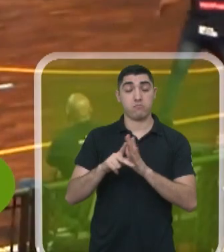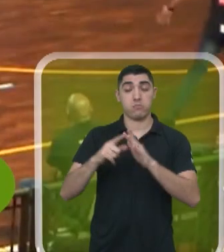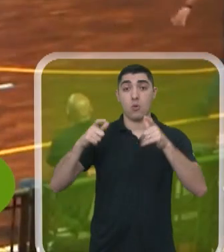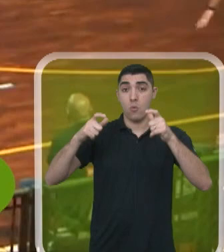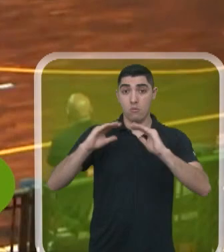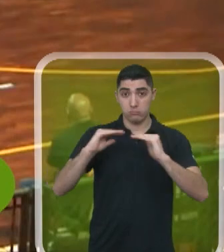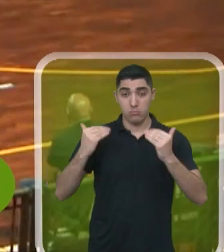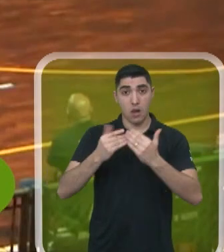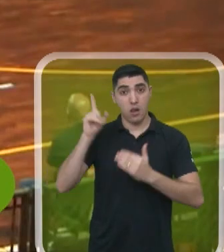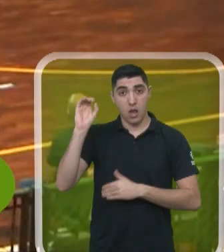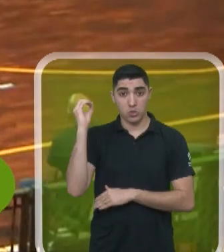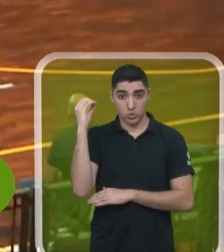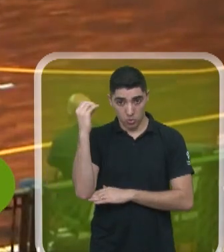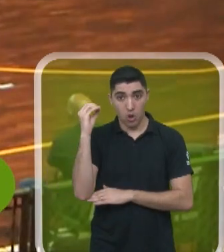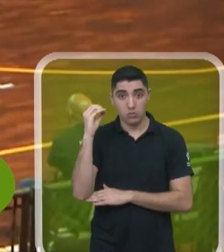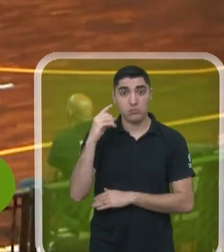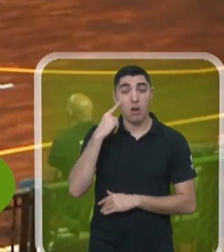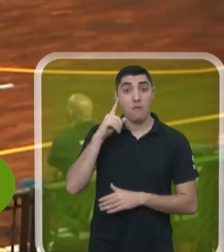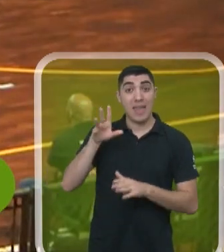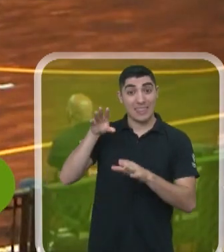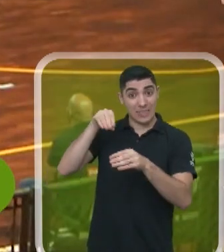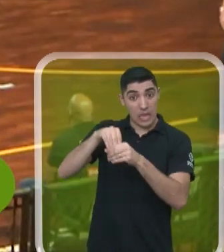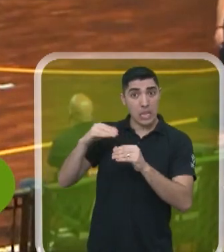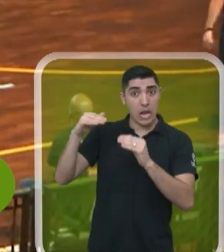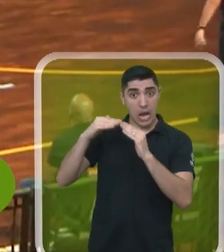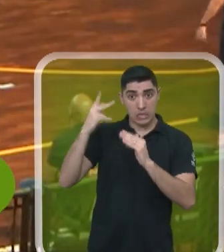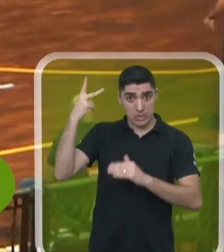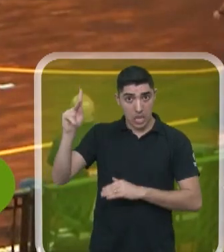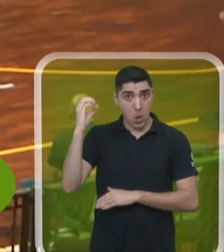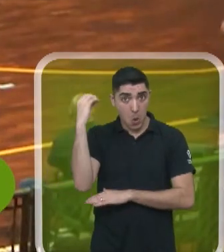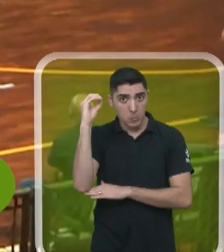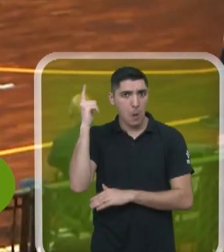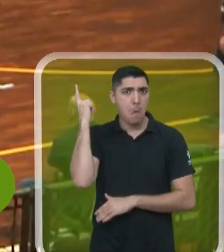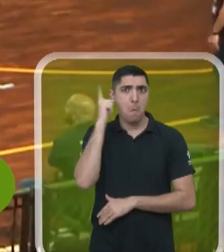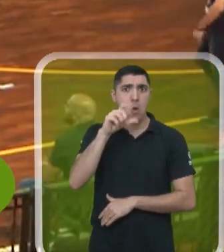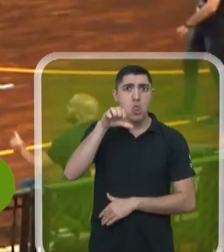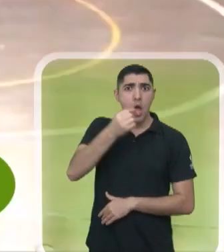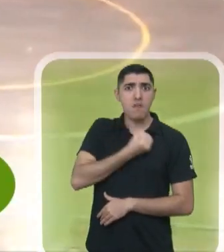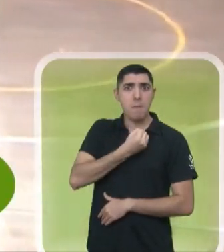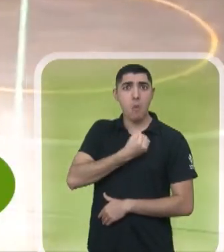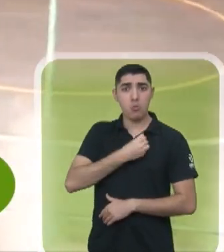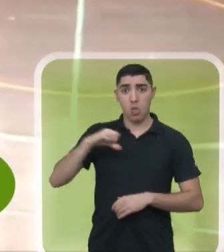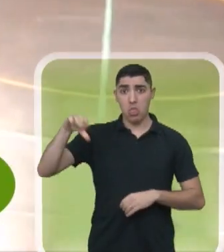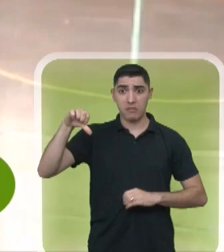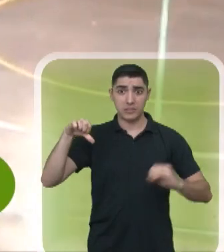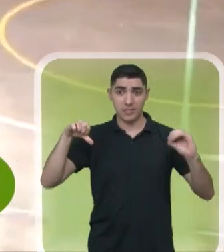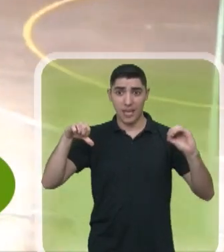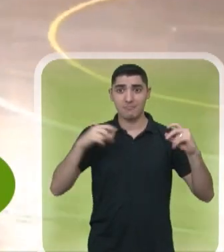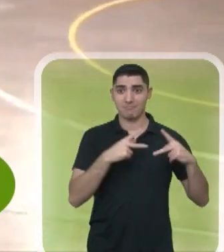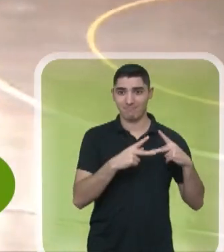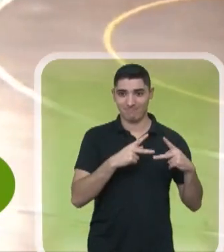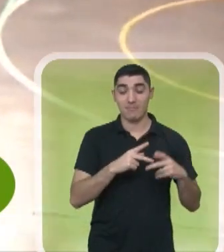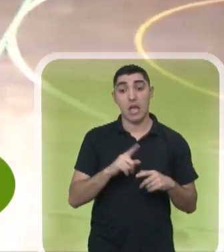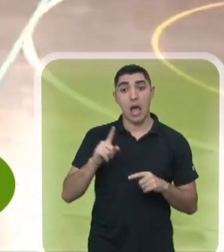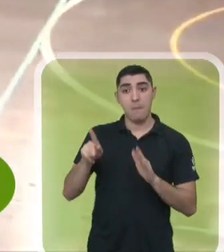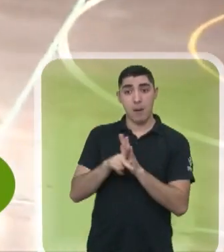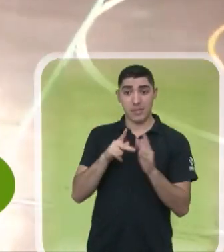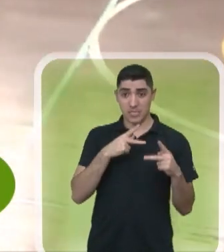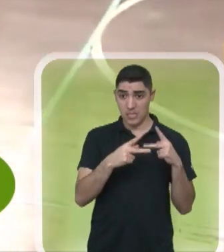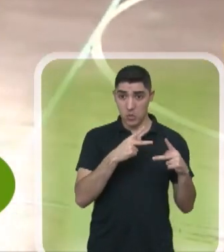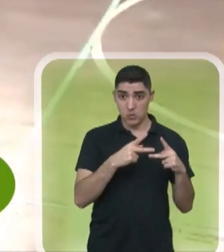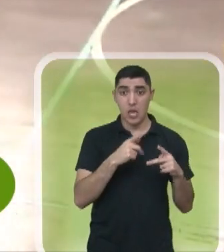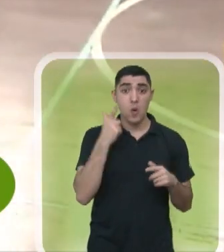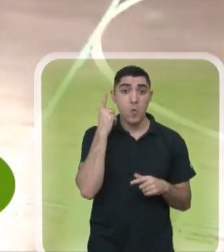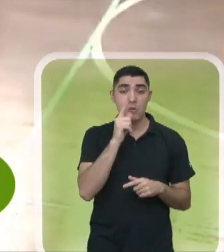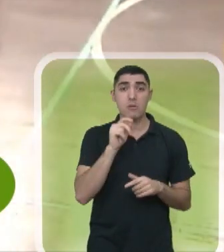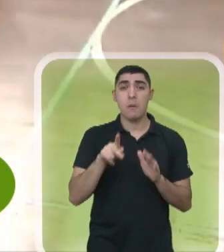em Osasco, os donos da casa começaram arrasadores, abrindo 9-0. A primeira cesta joseense só saiu